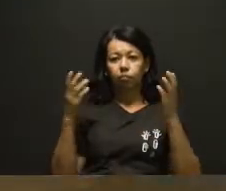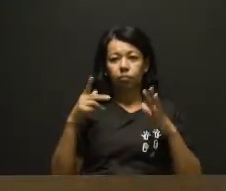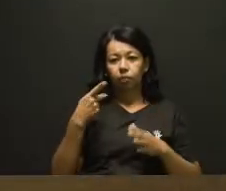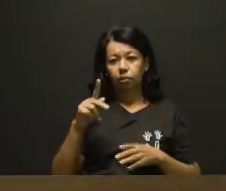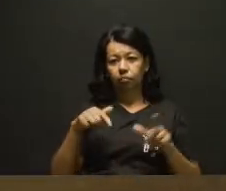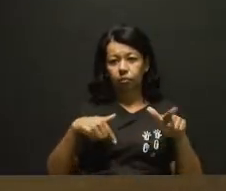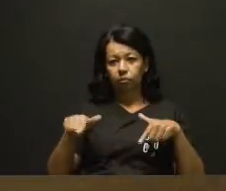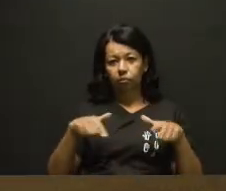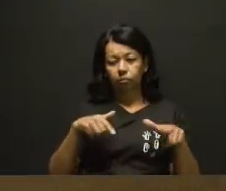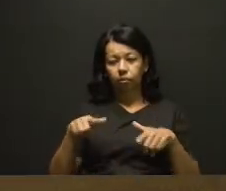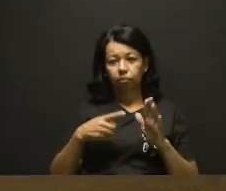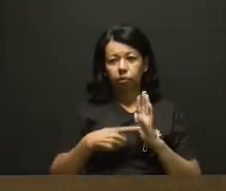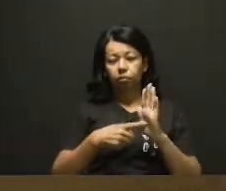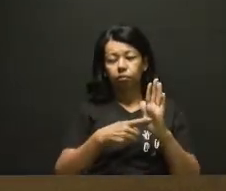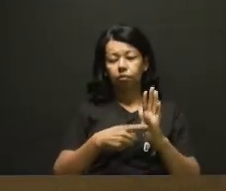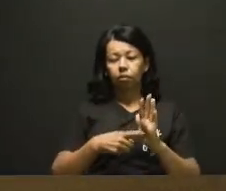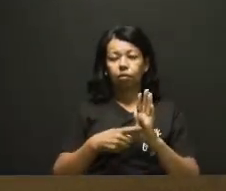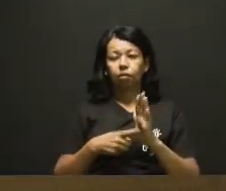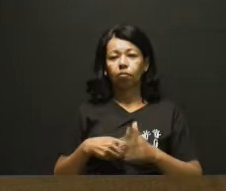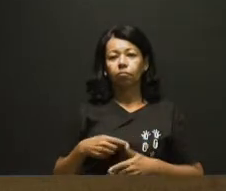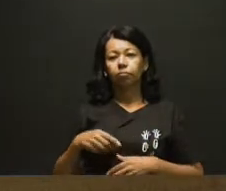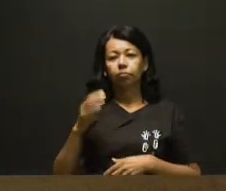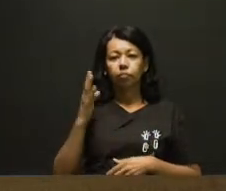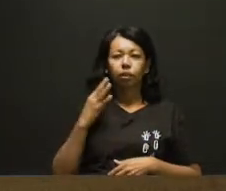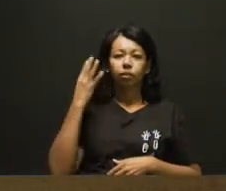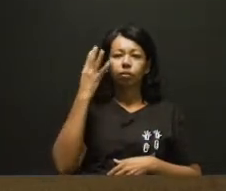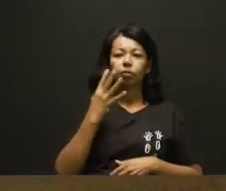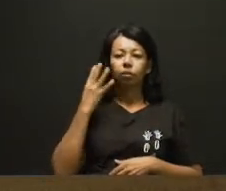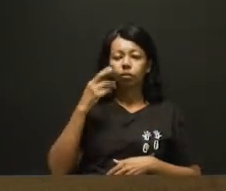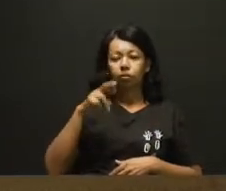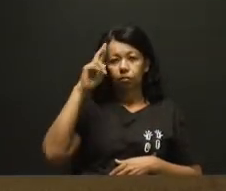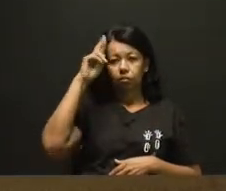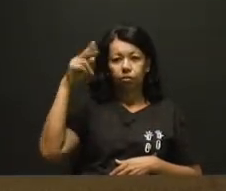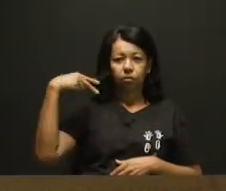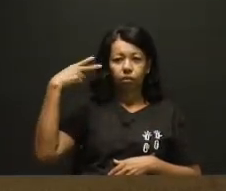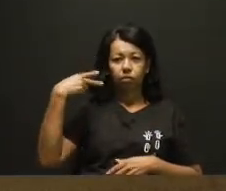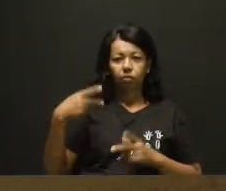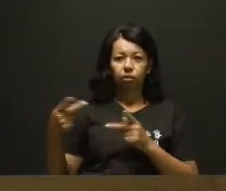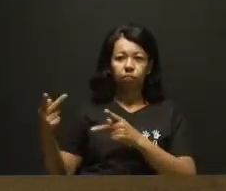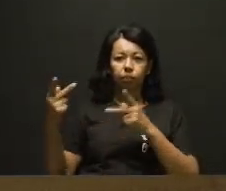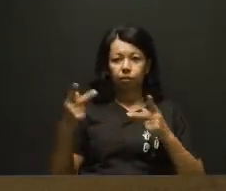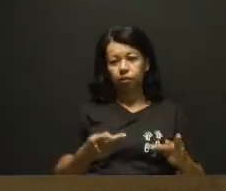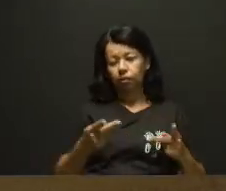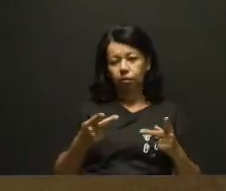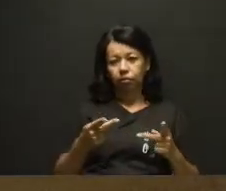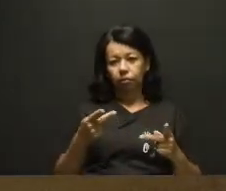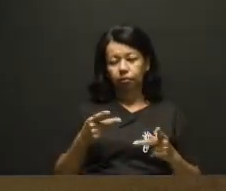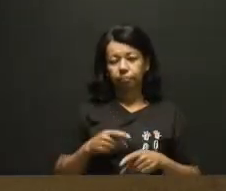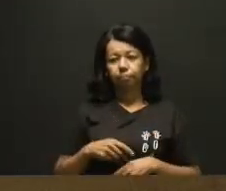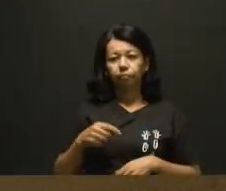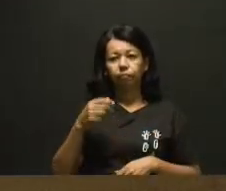iniciativa aos palestrantes aos senhores vereadores presentes os pais e